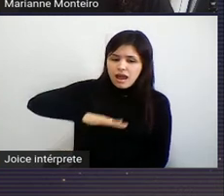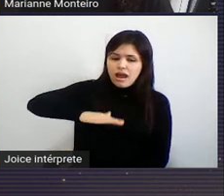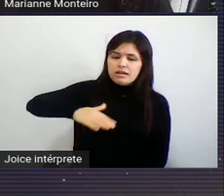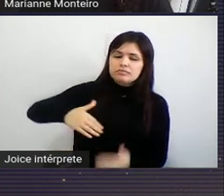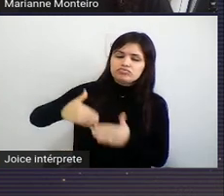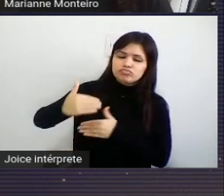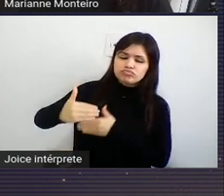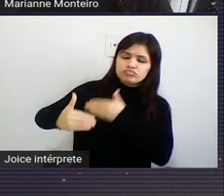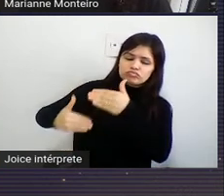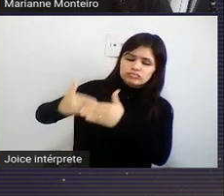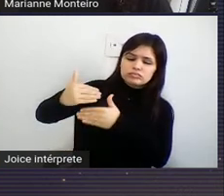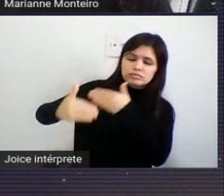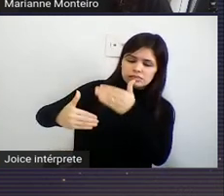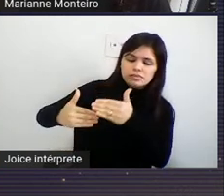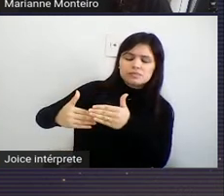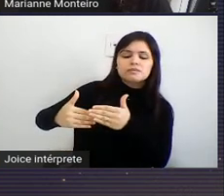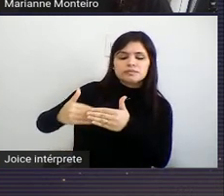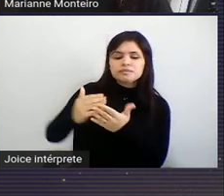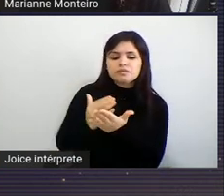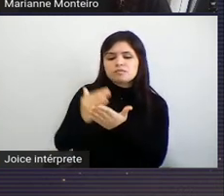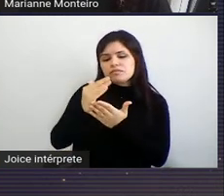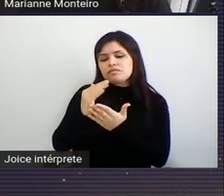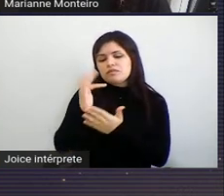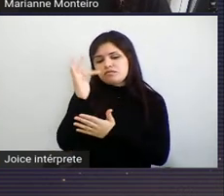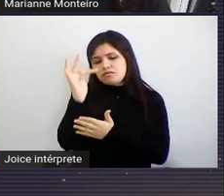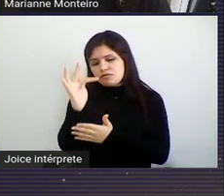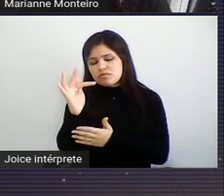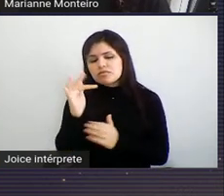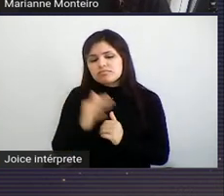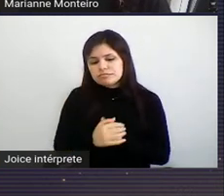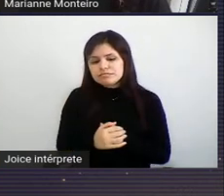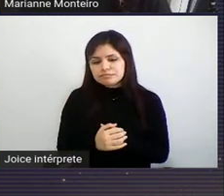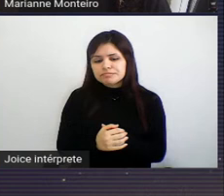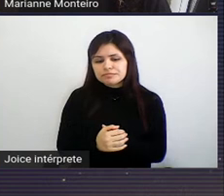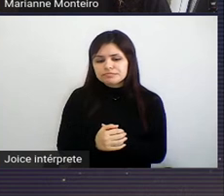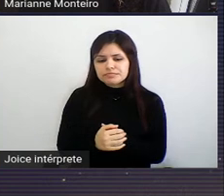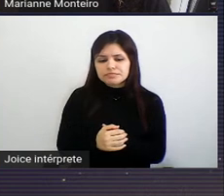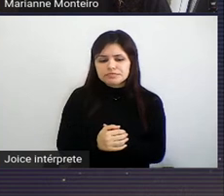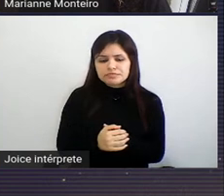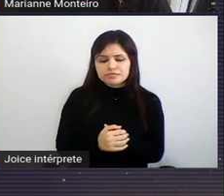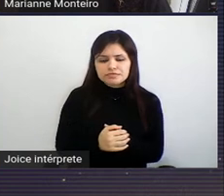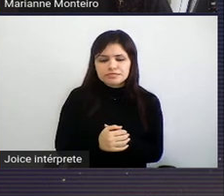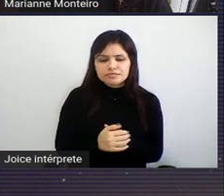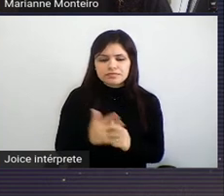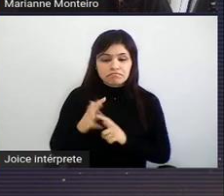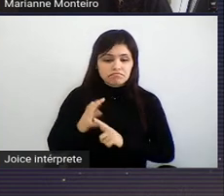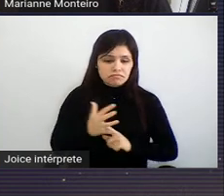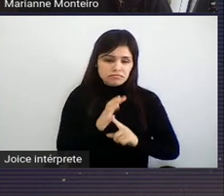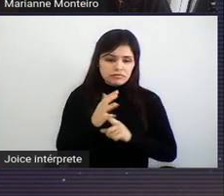futuro e também no presente da utilização de machine learning e deep learning no mundo real.